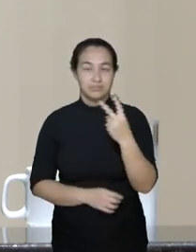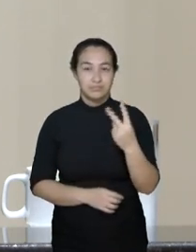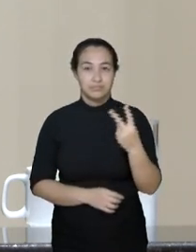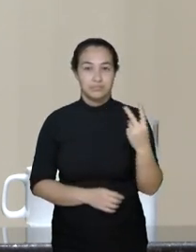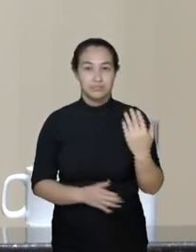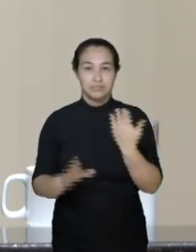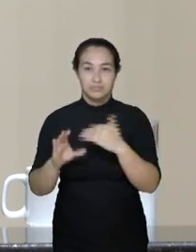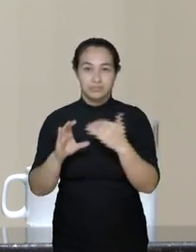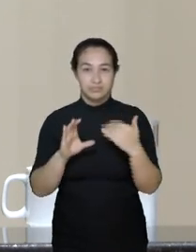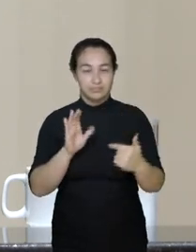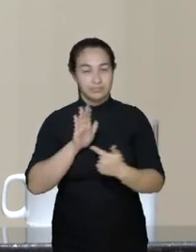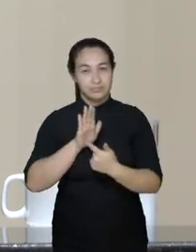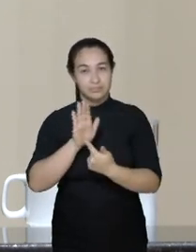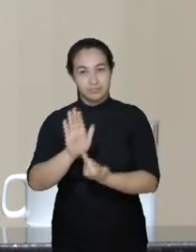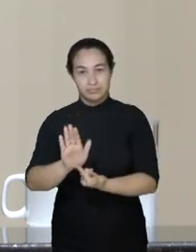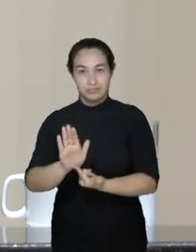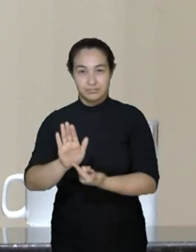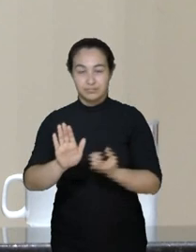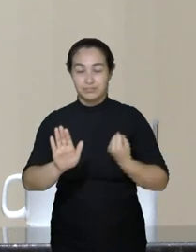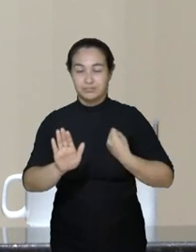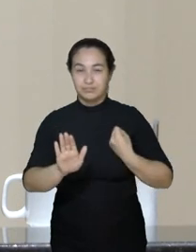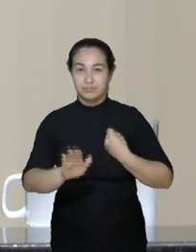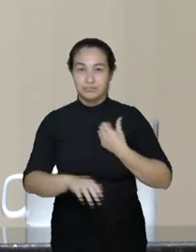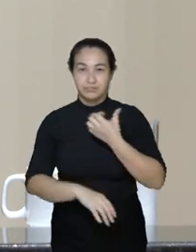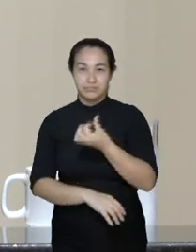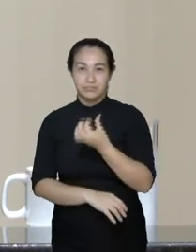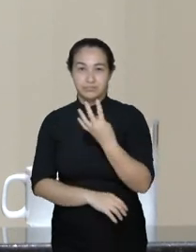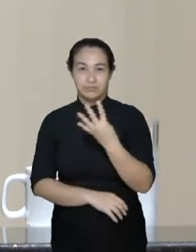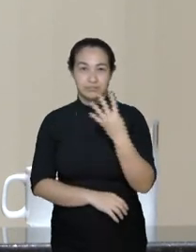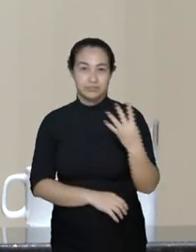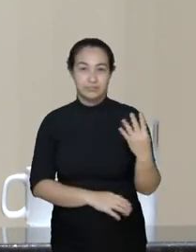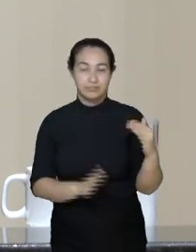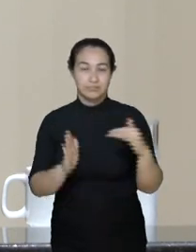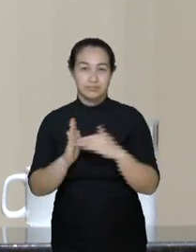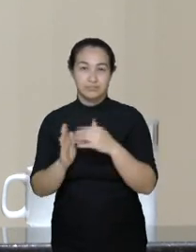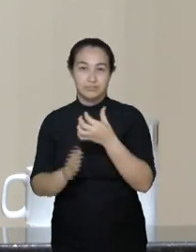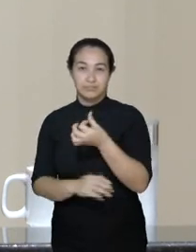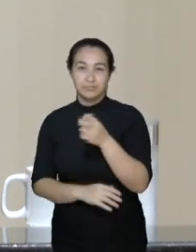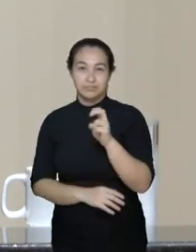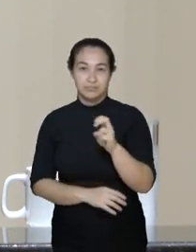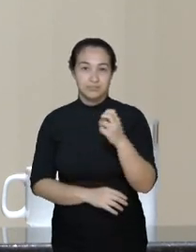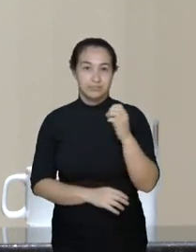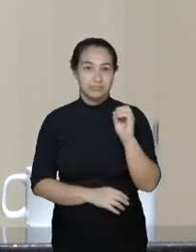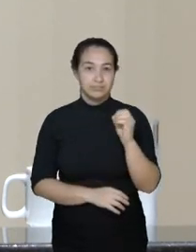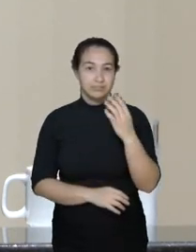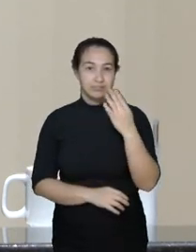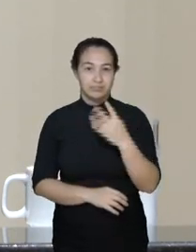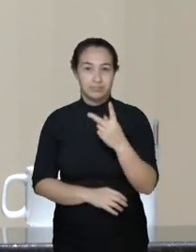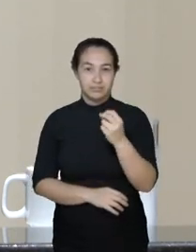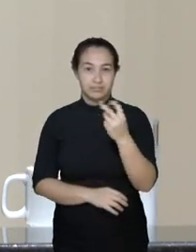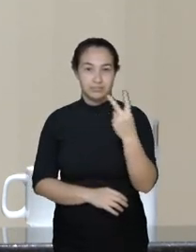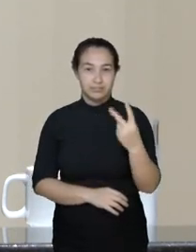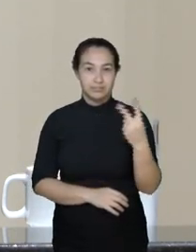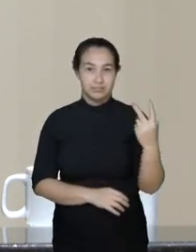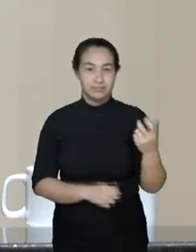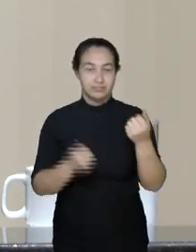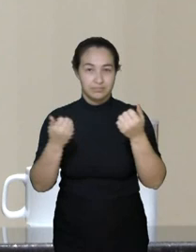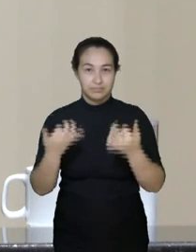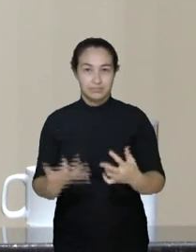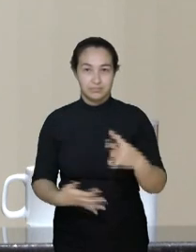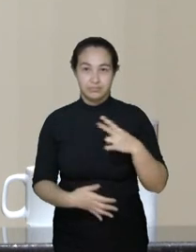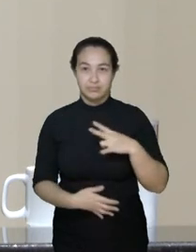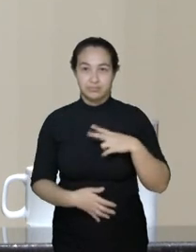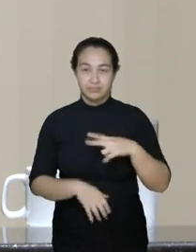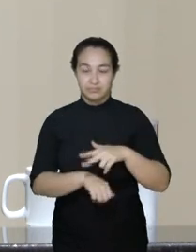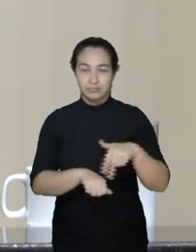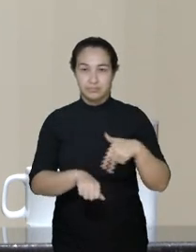encaminhará aos destinatários as indicações número 644 a 650, barra 2022. Explicações pessoais. Fez